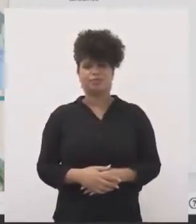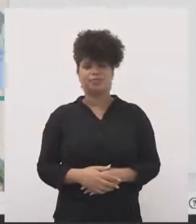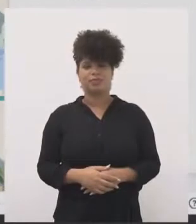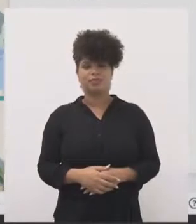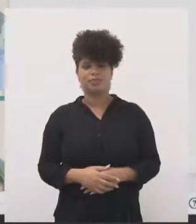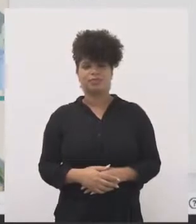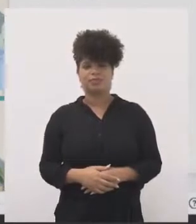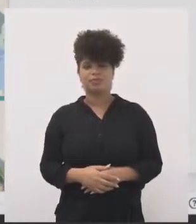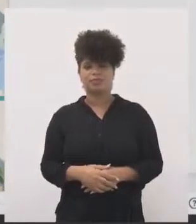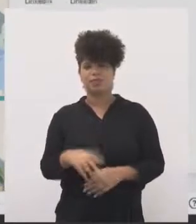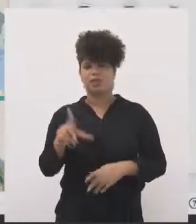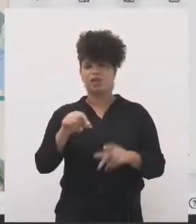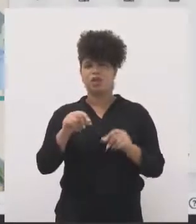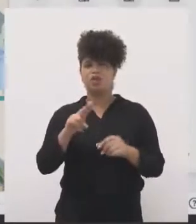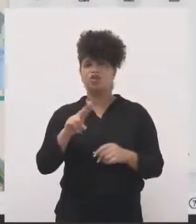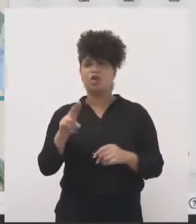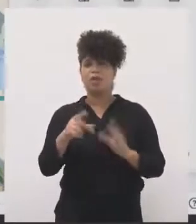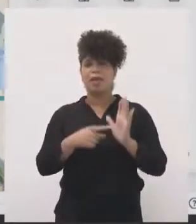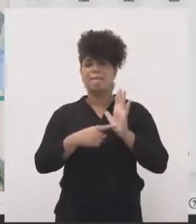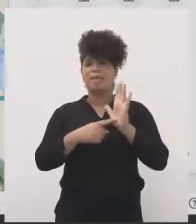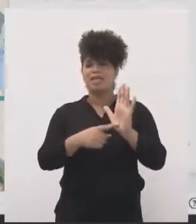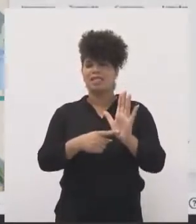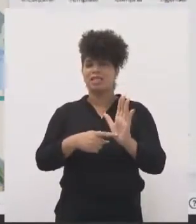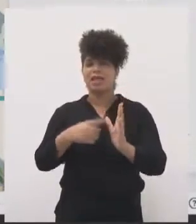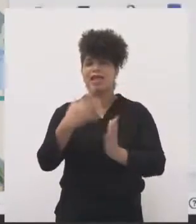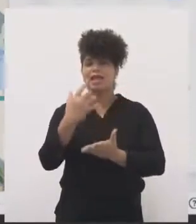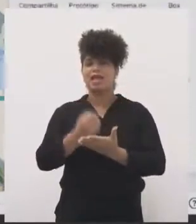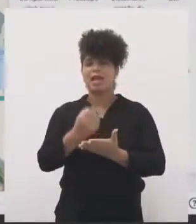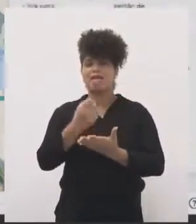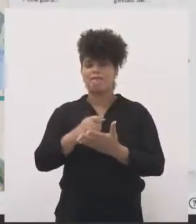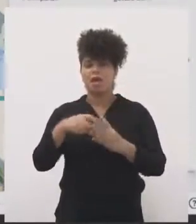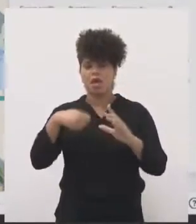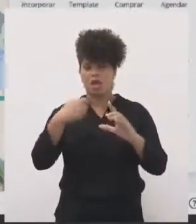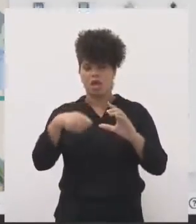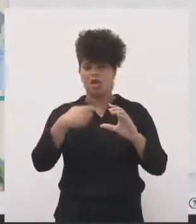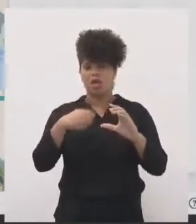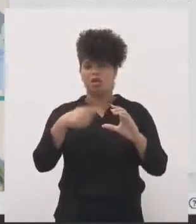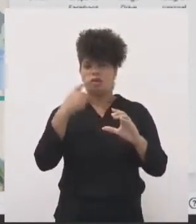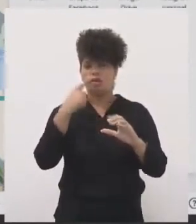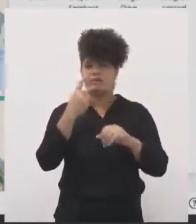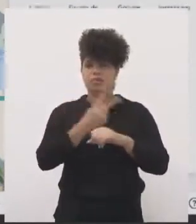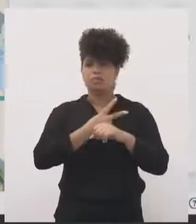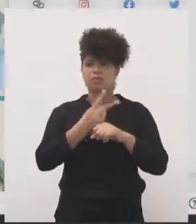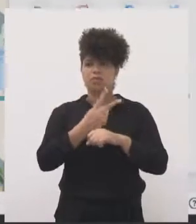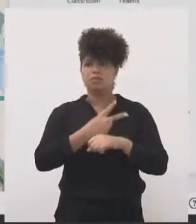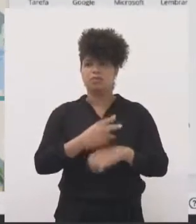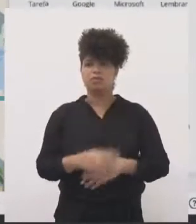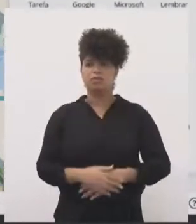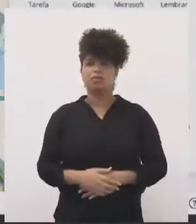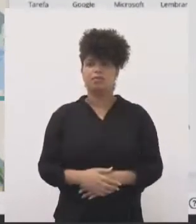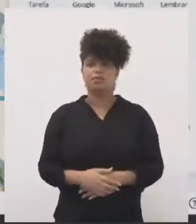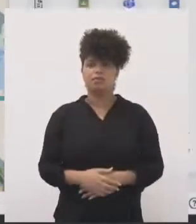a opção que chama apresentar e gravar. Deixa eu ver se eu acho ela aqui.